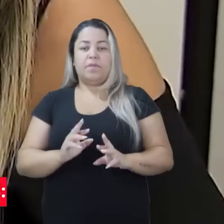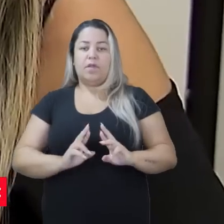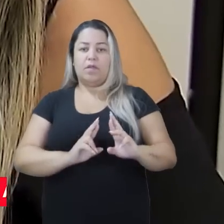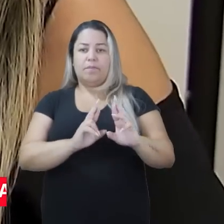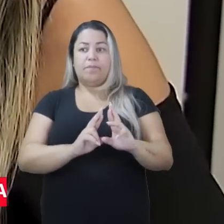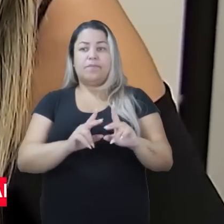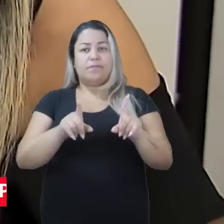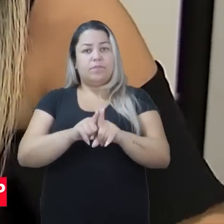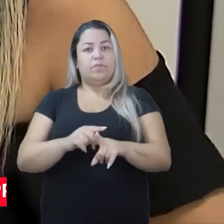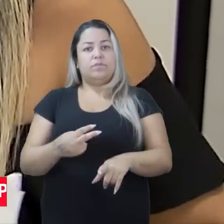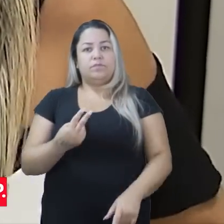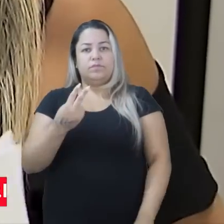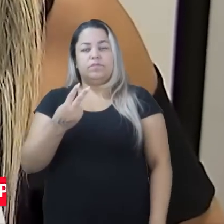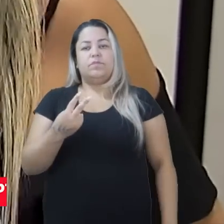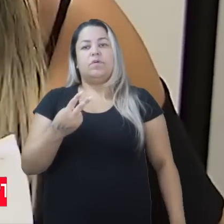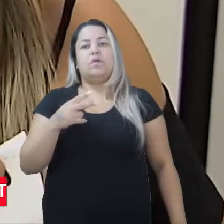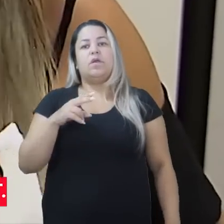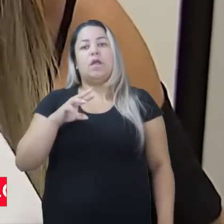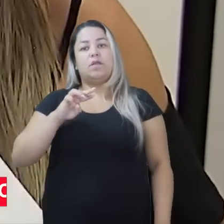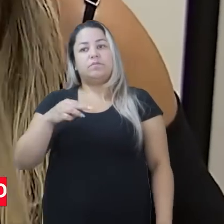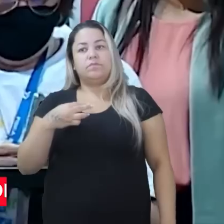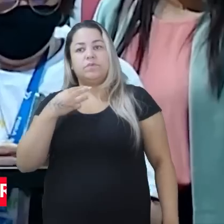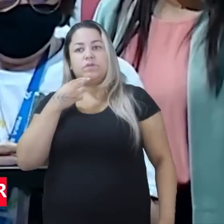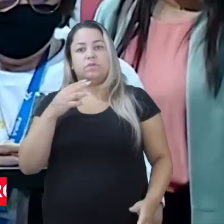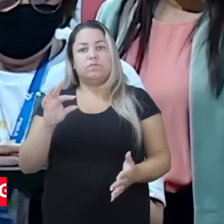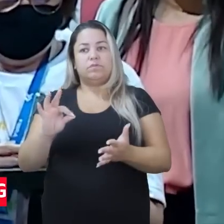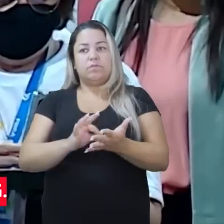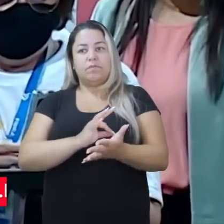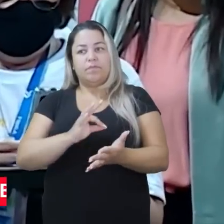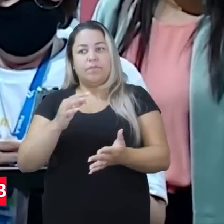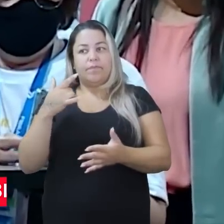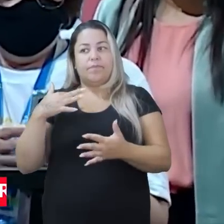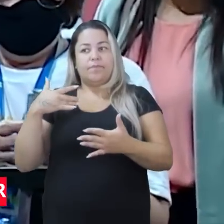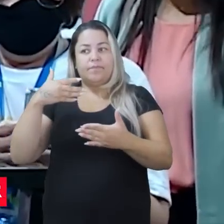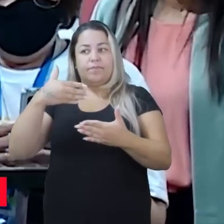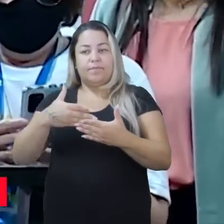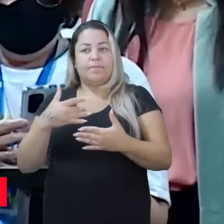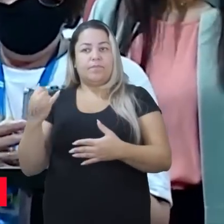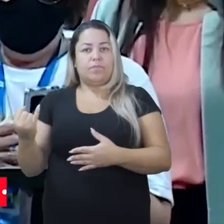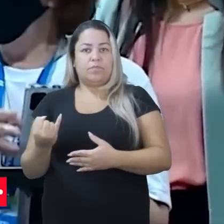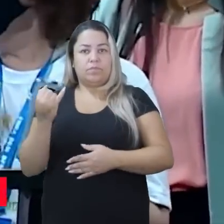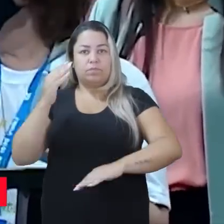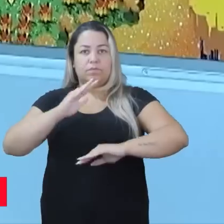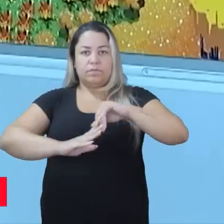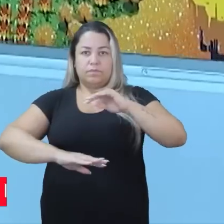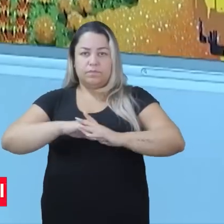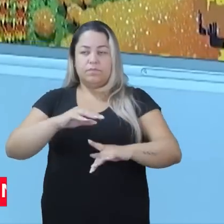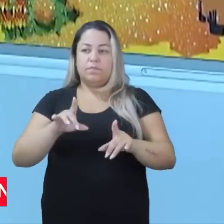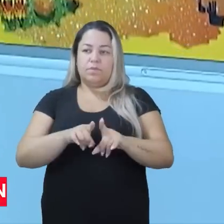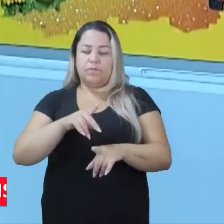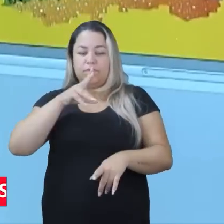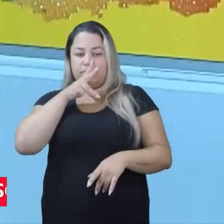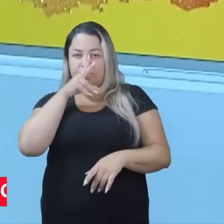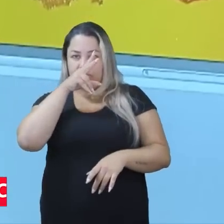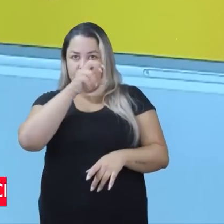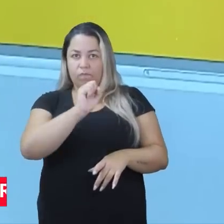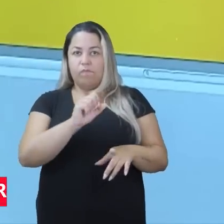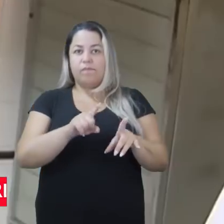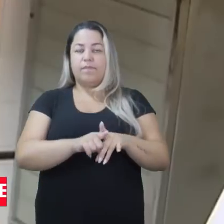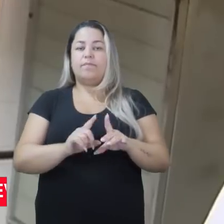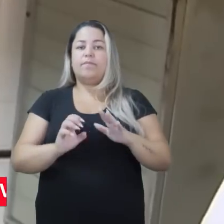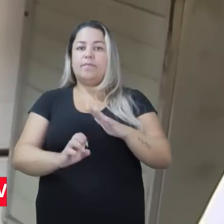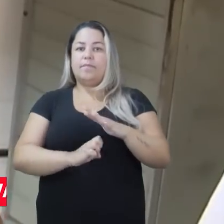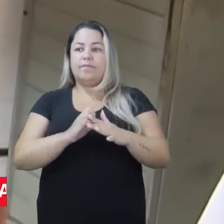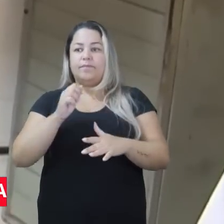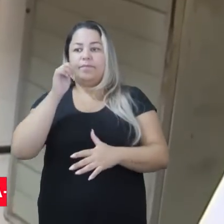atrair até 2.000 inscrições, demonstrando o alcance e relevância da ação para o fortalecimento do